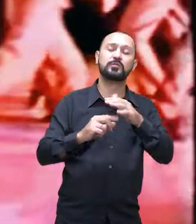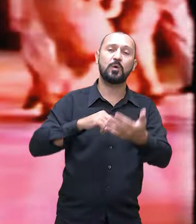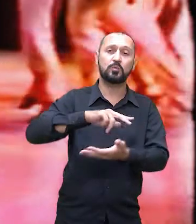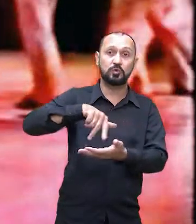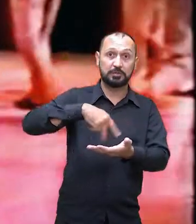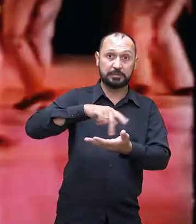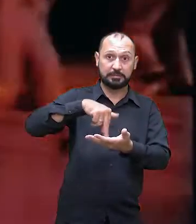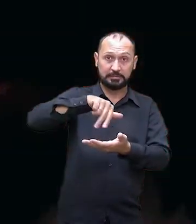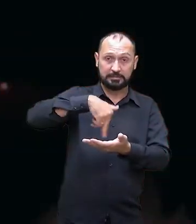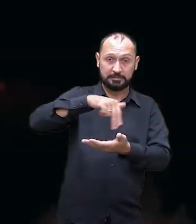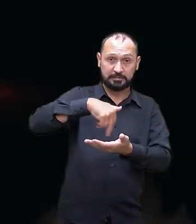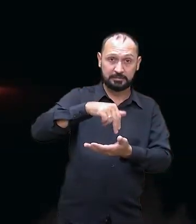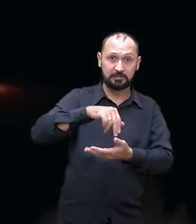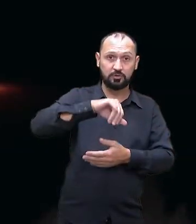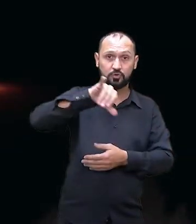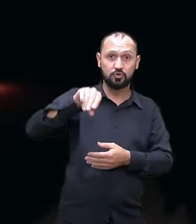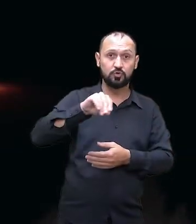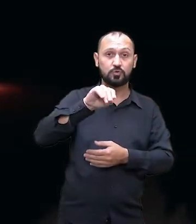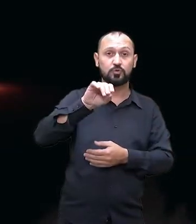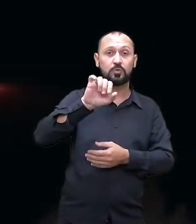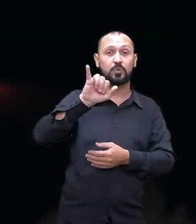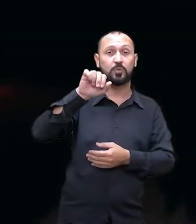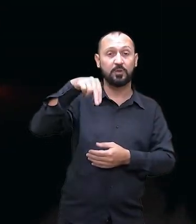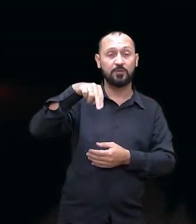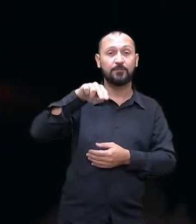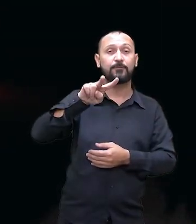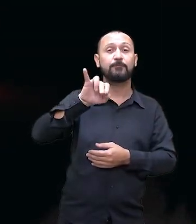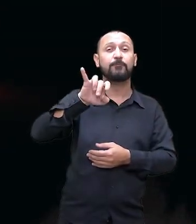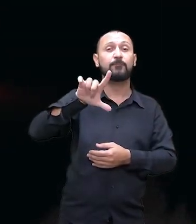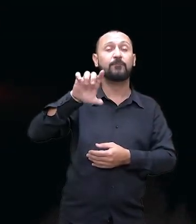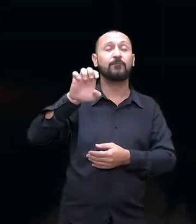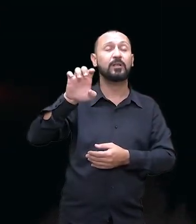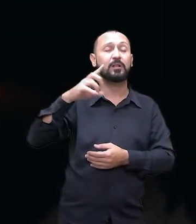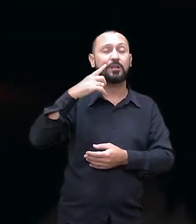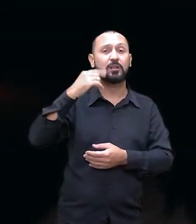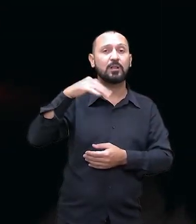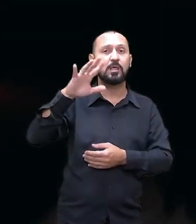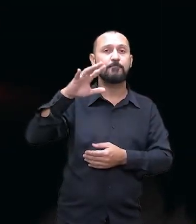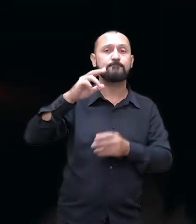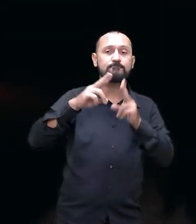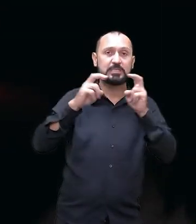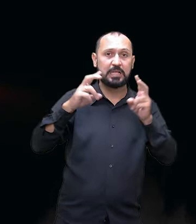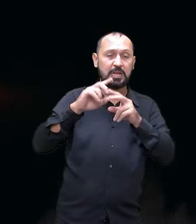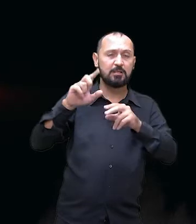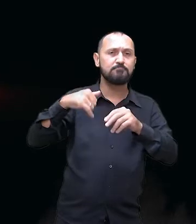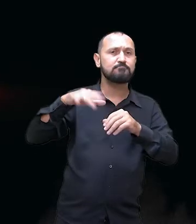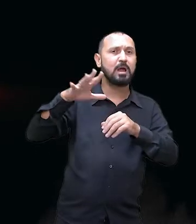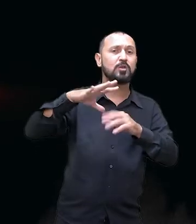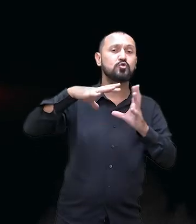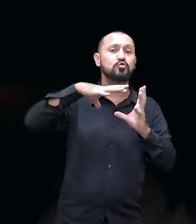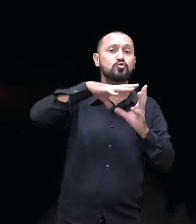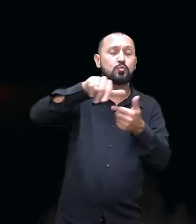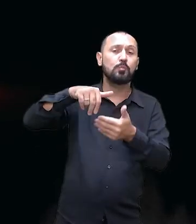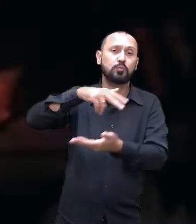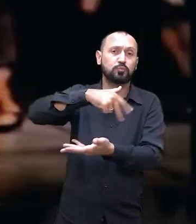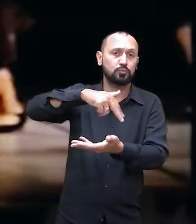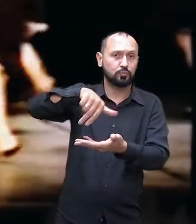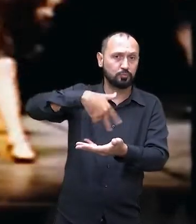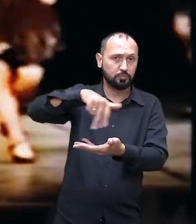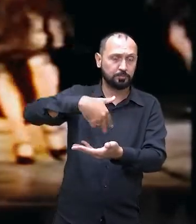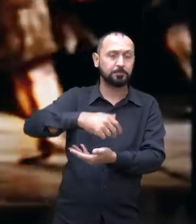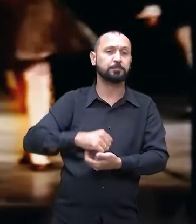de Joinville, em Santa Catarina, considerado pelo Guinness Book o maior festival de dança do mundo.